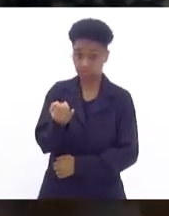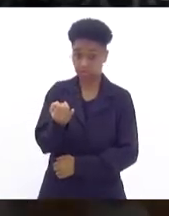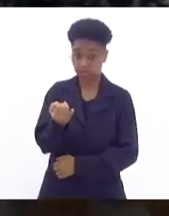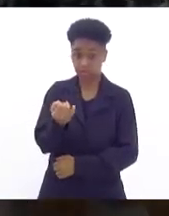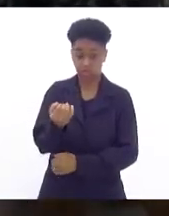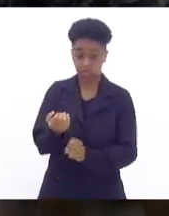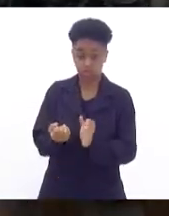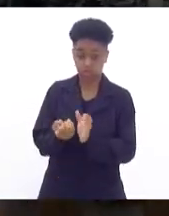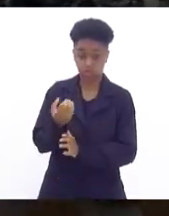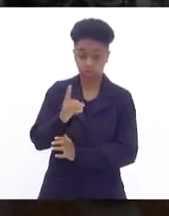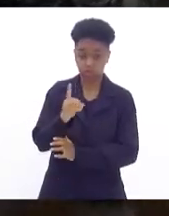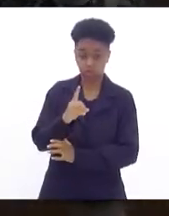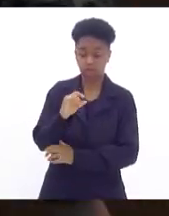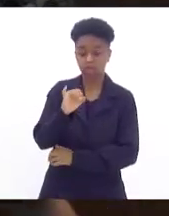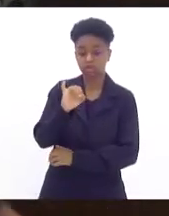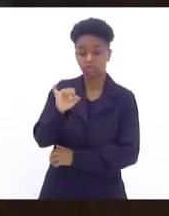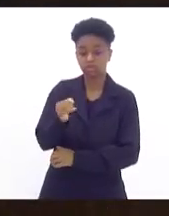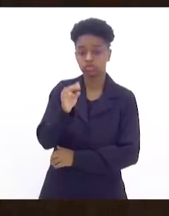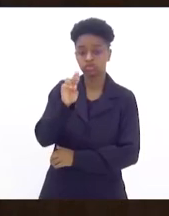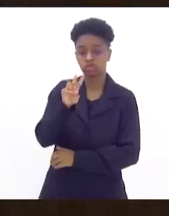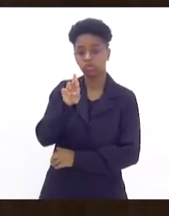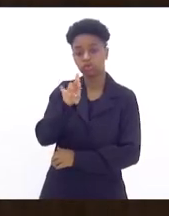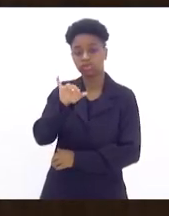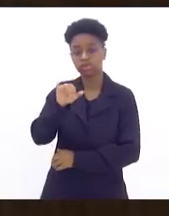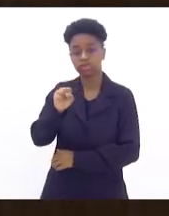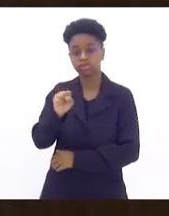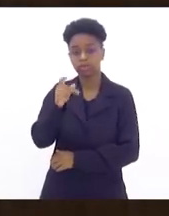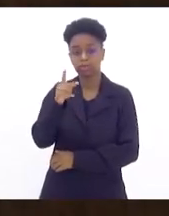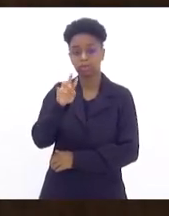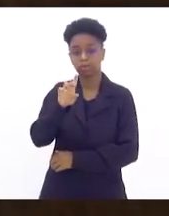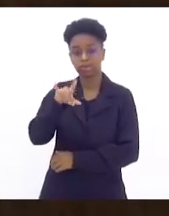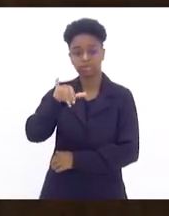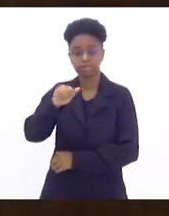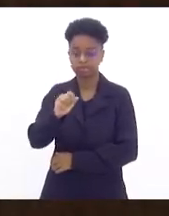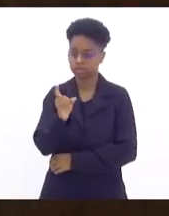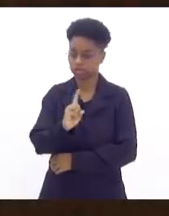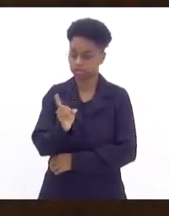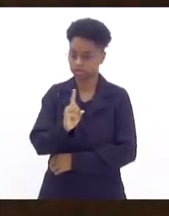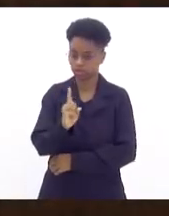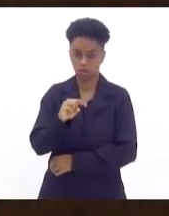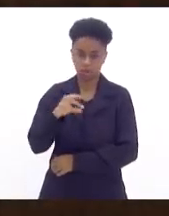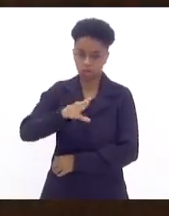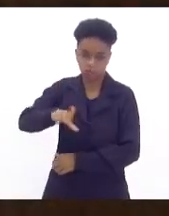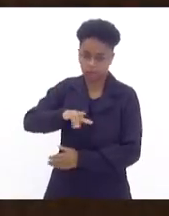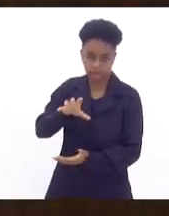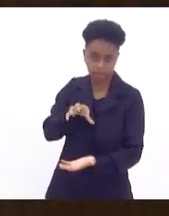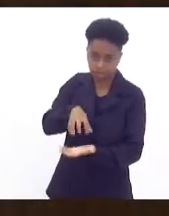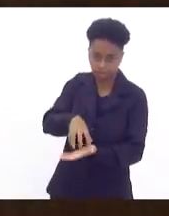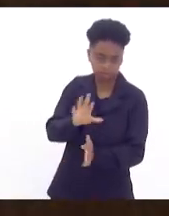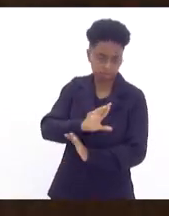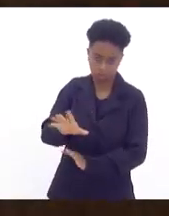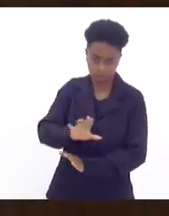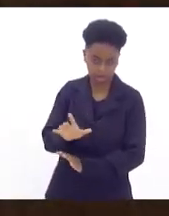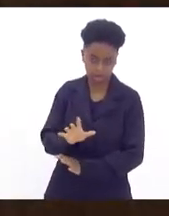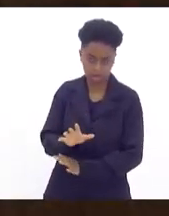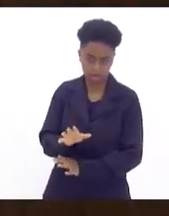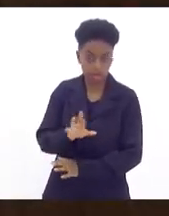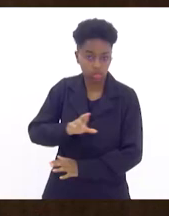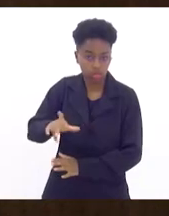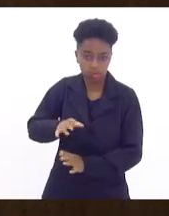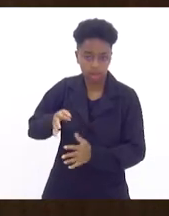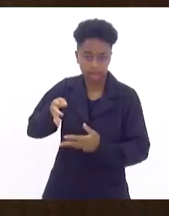jurisprudência para casa nós não somos um órgão de jurisprudência só que não é o poder